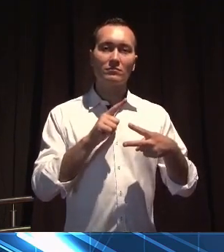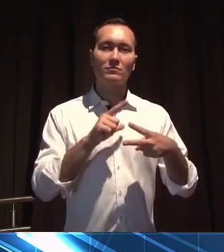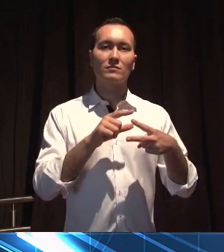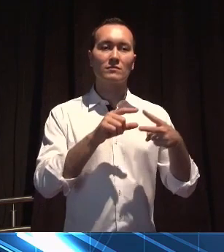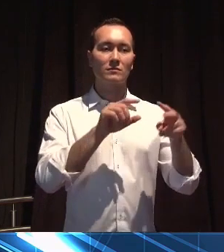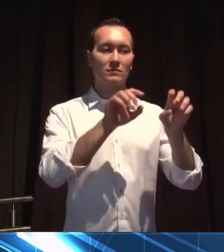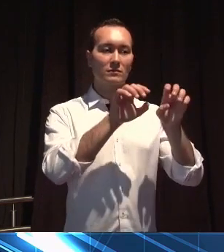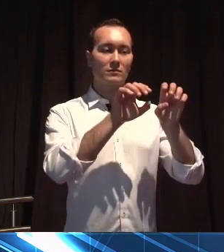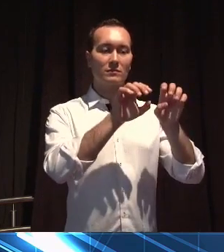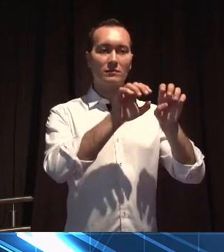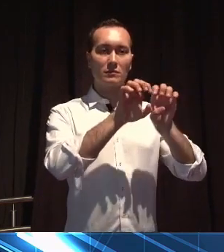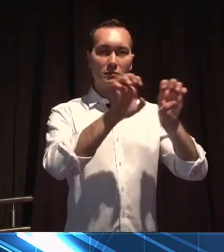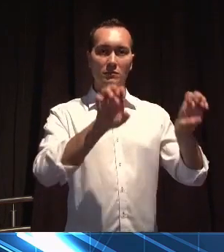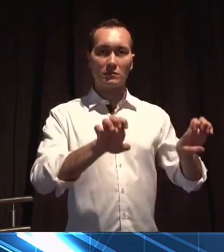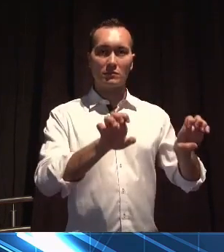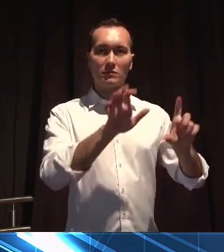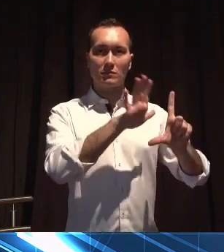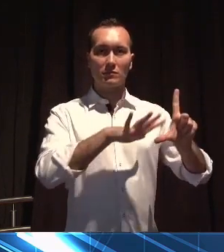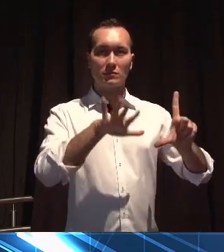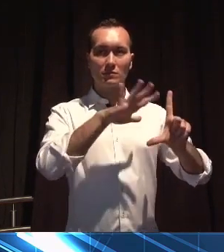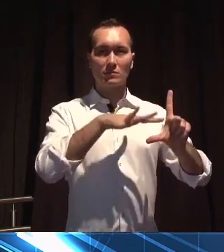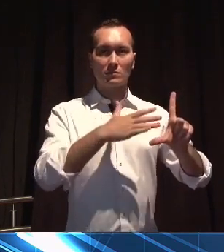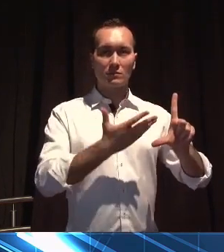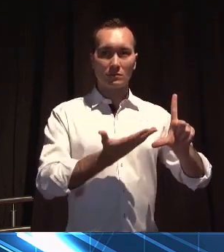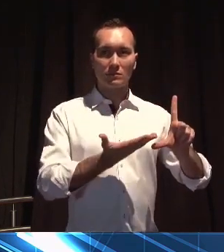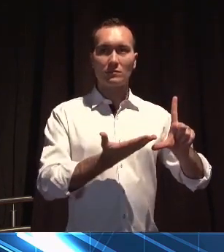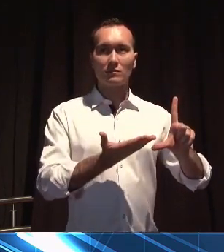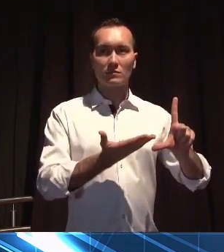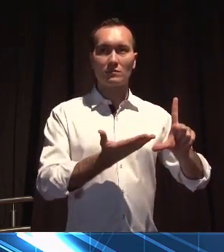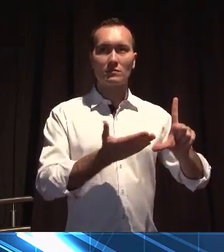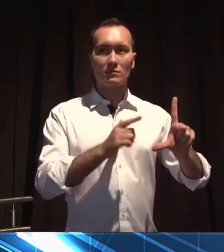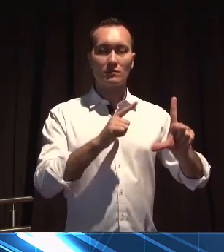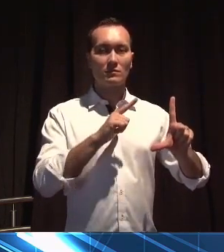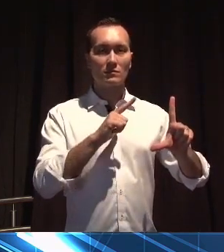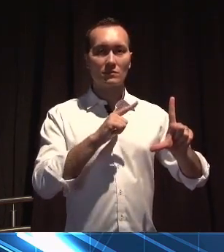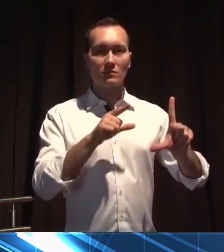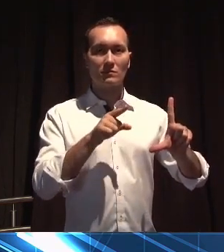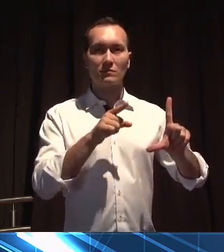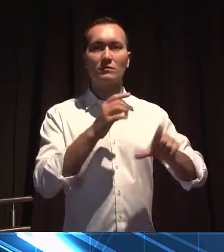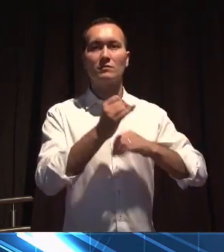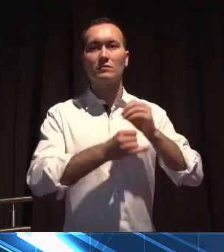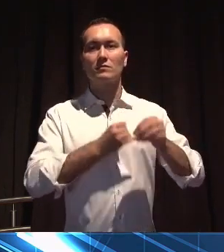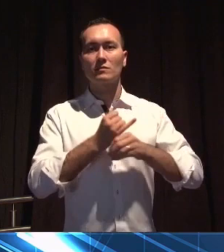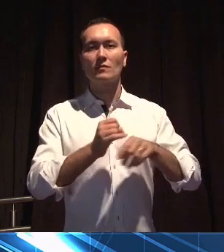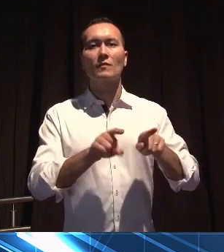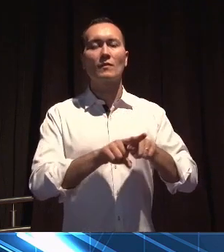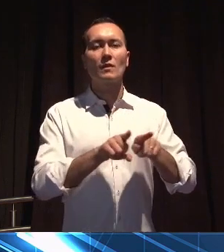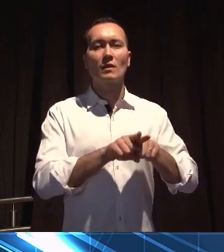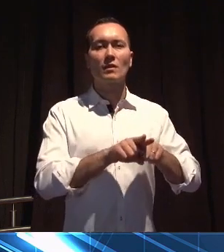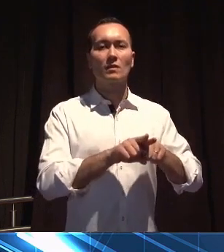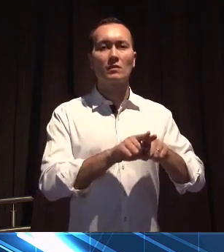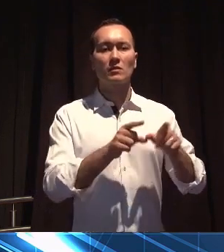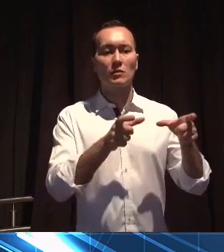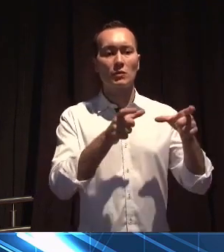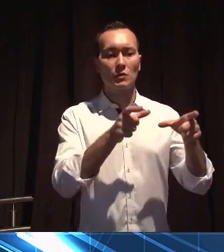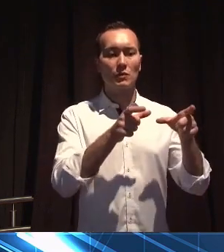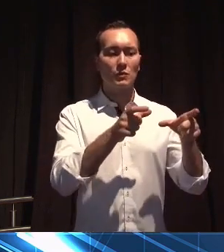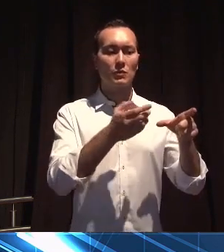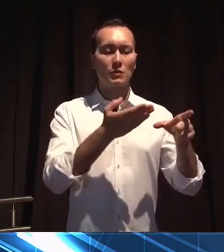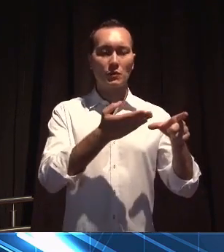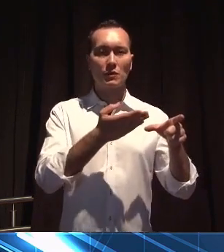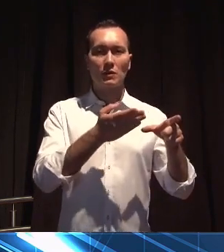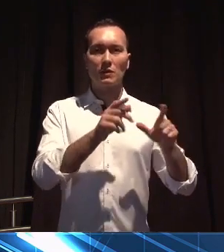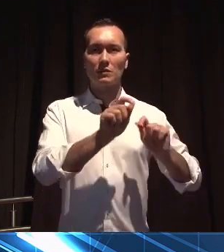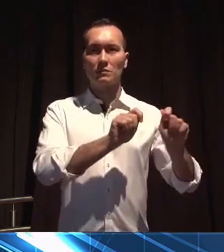interface de entrada aí tem a interface de linha de comando e a interface web então eu tenho um núcleo comum eu tenho duas interfaces de entrada